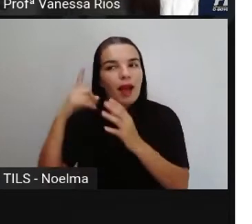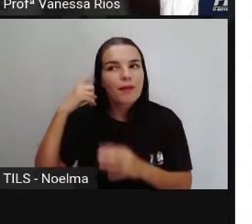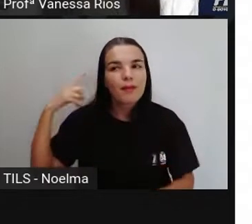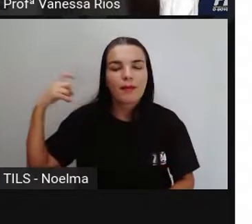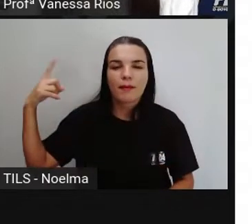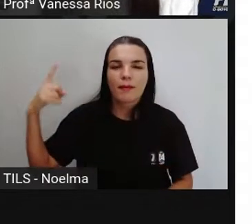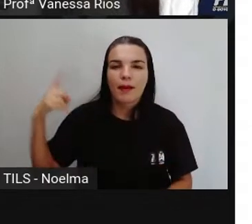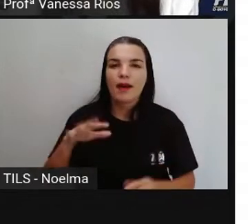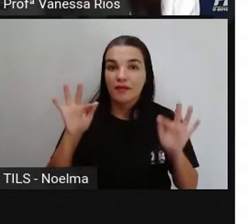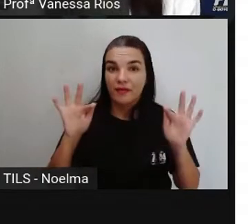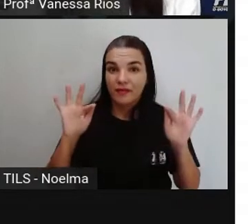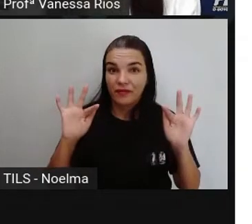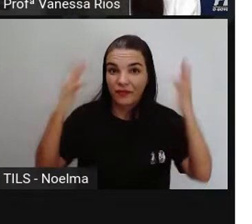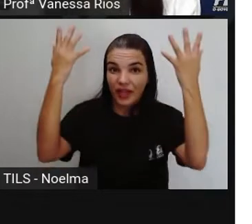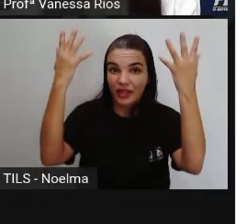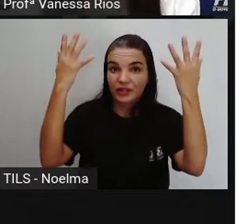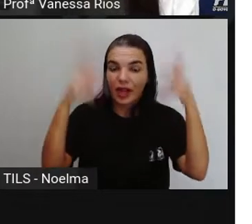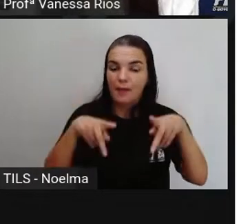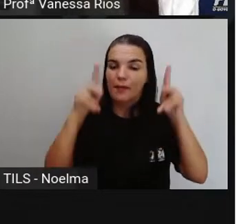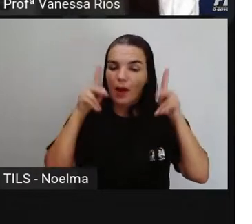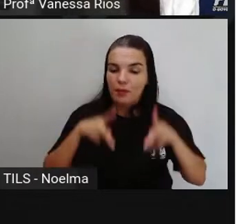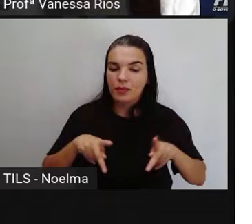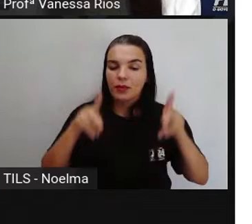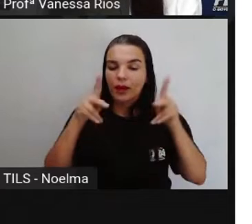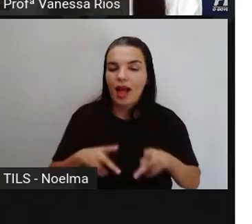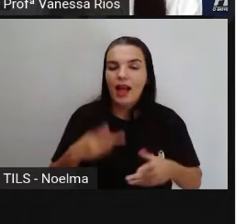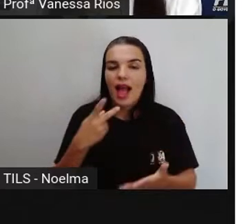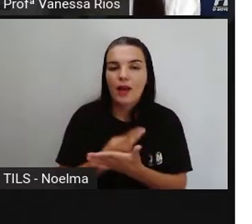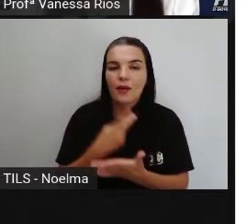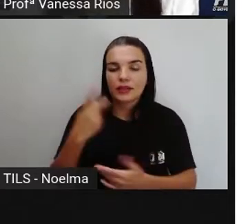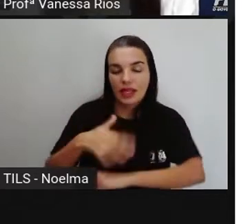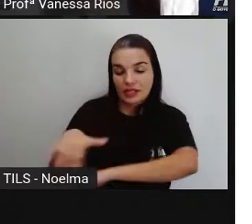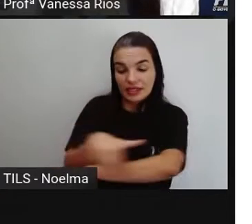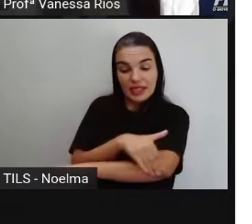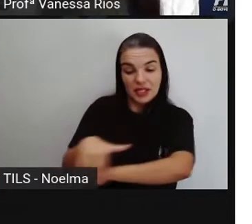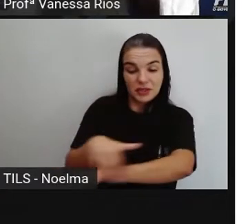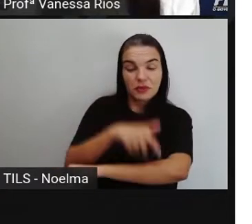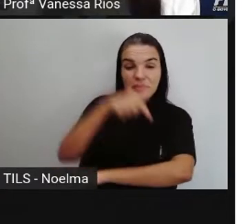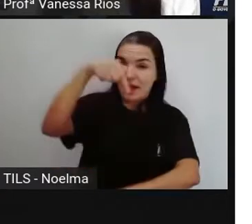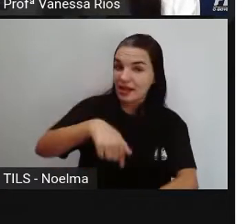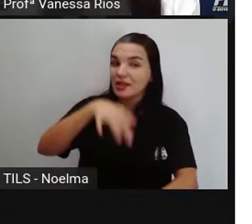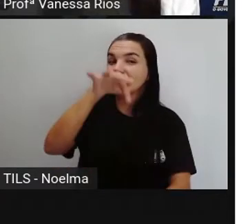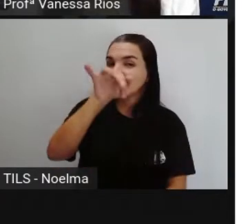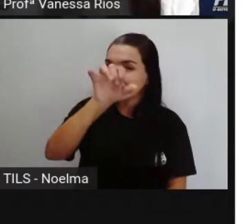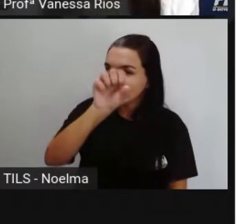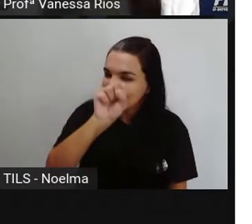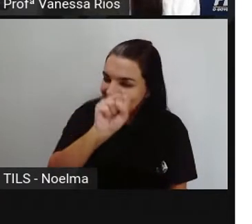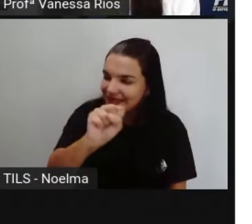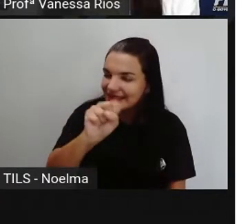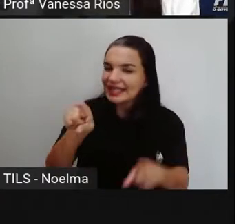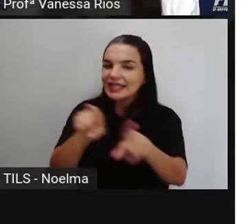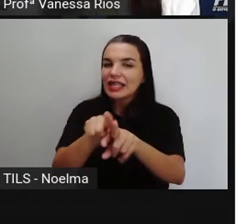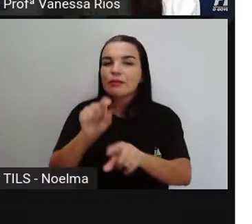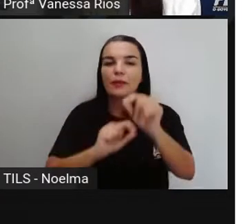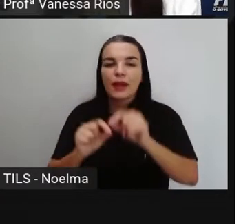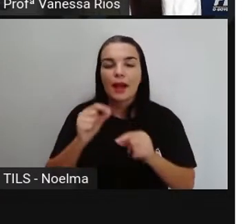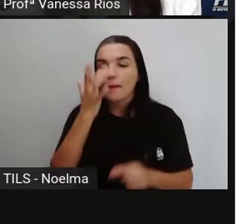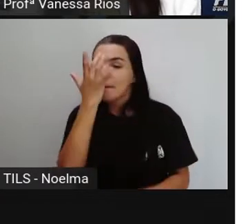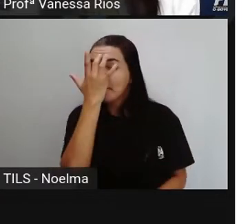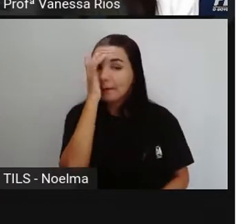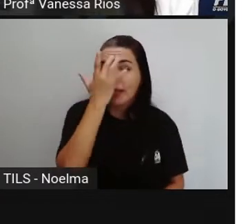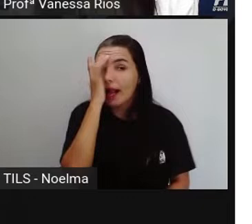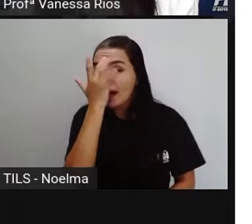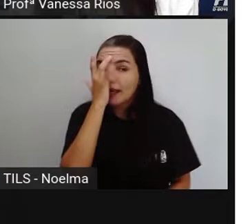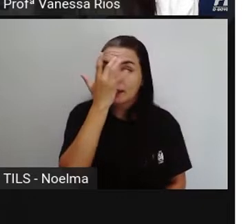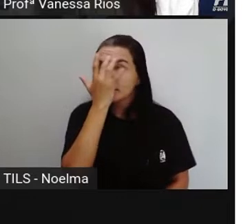aí popular que acontece nas avenidas, né, nas ruas, e a gente percebe aí que a micareta